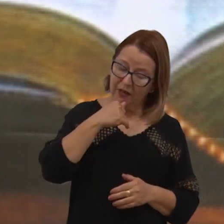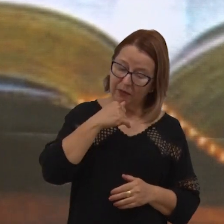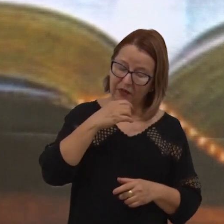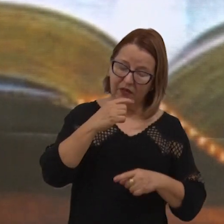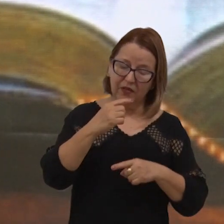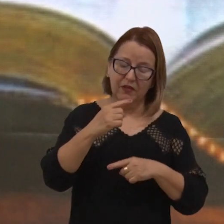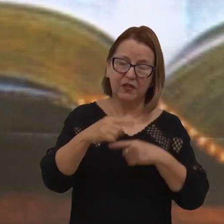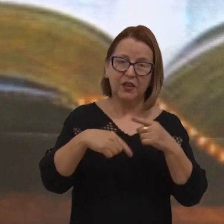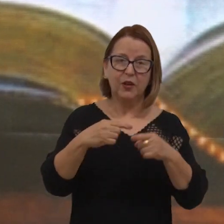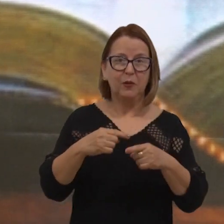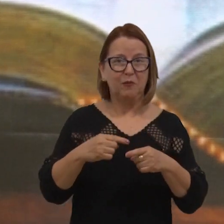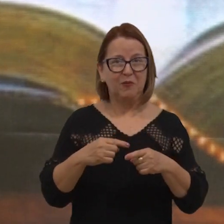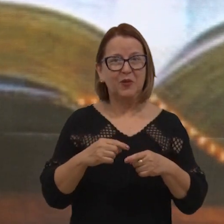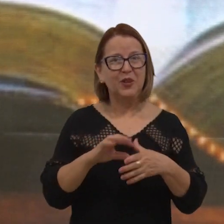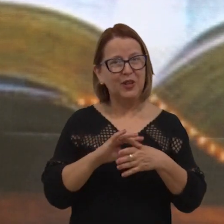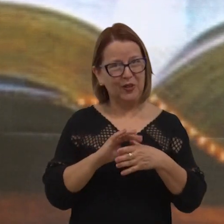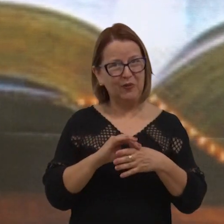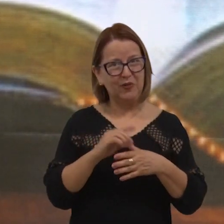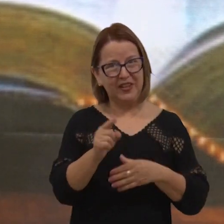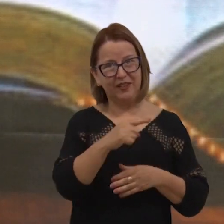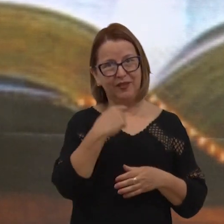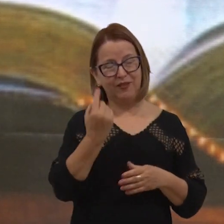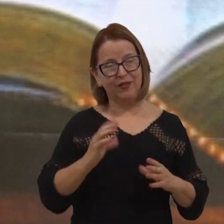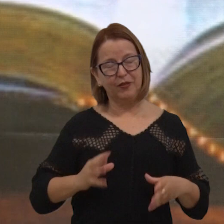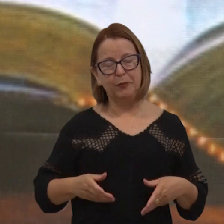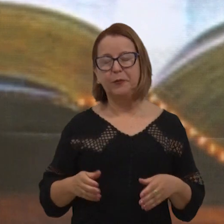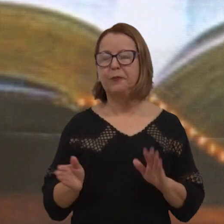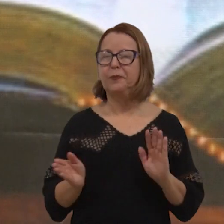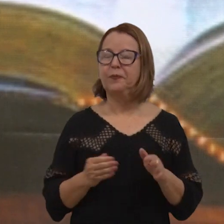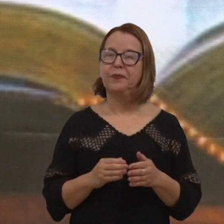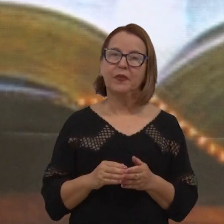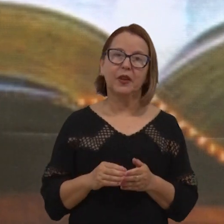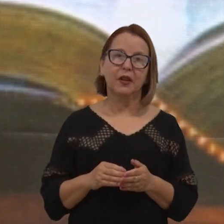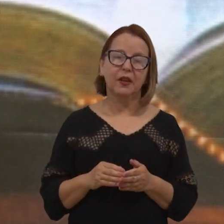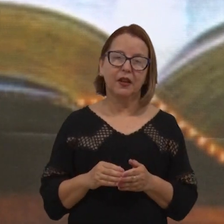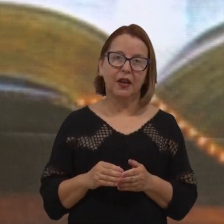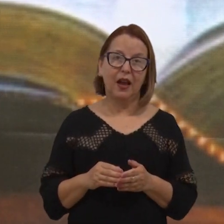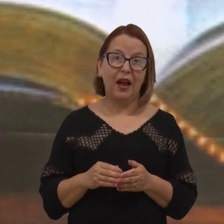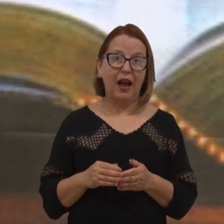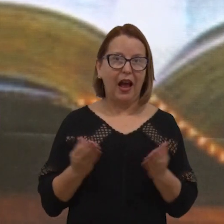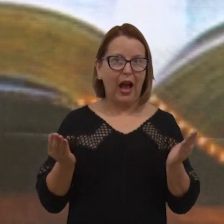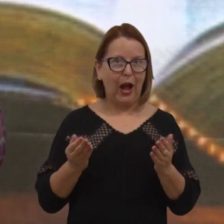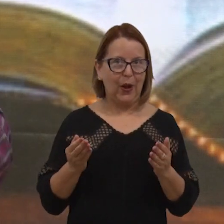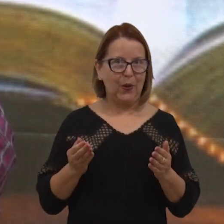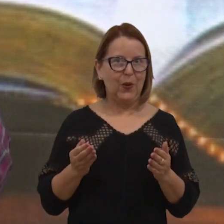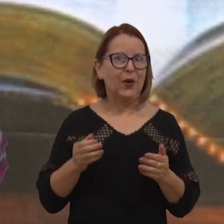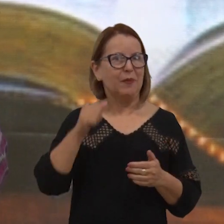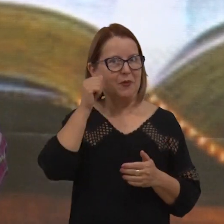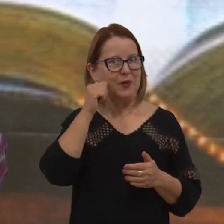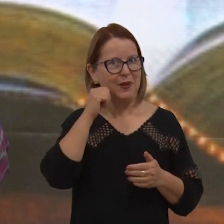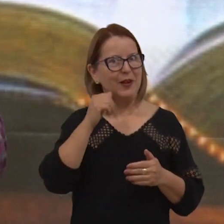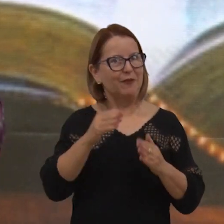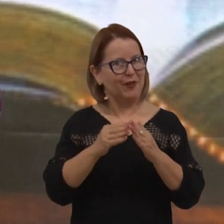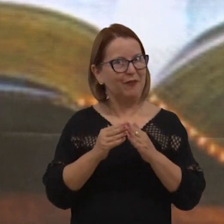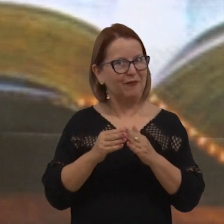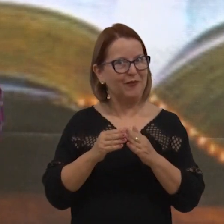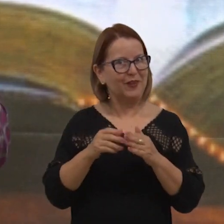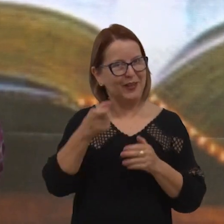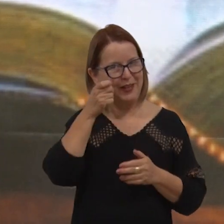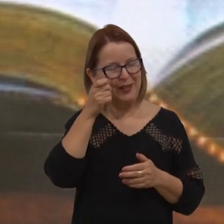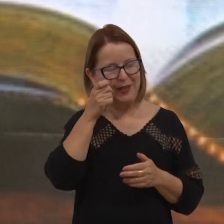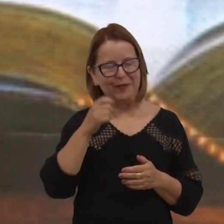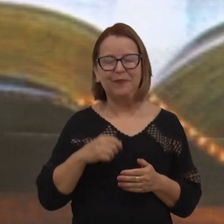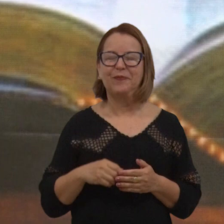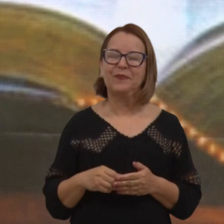aqui, da pesquisa que eu peguei do Google aqui para as irmãs agora, presta atenção.